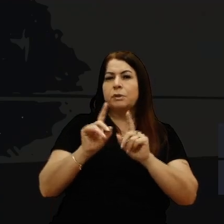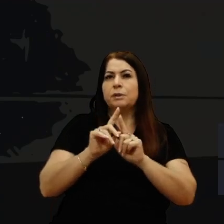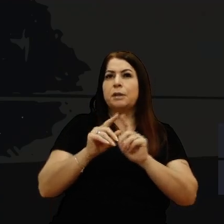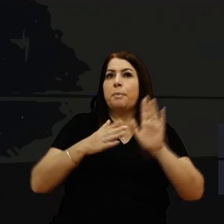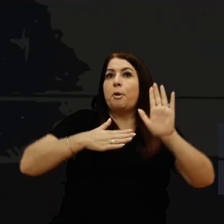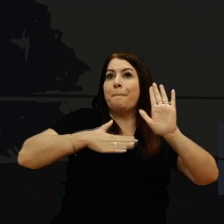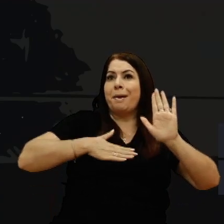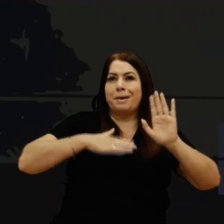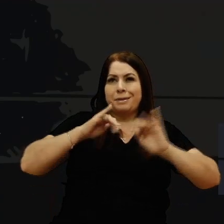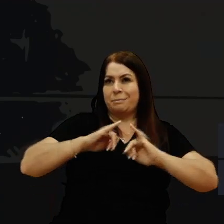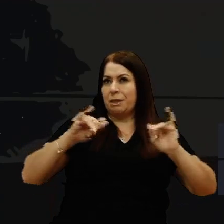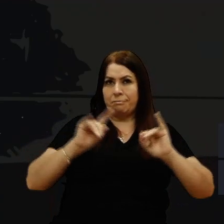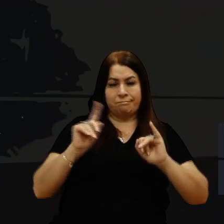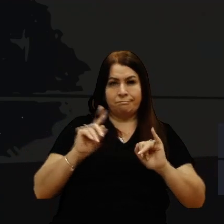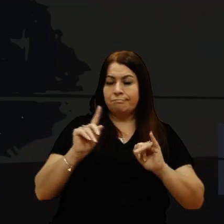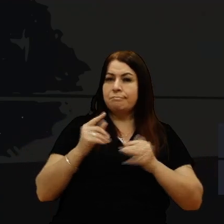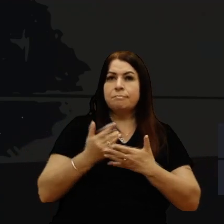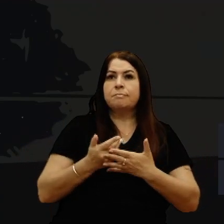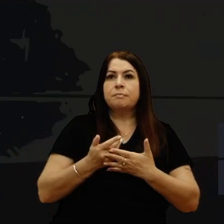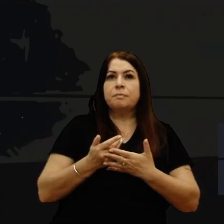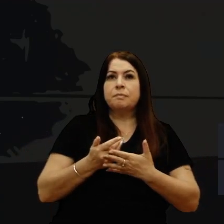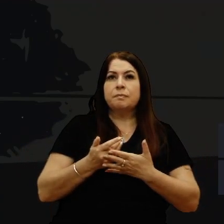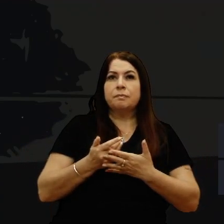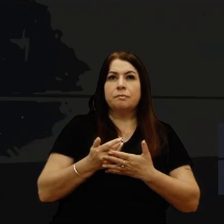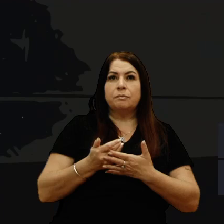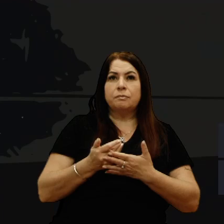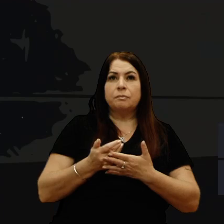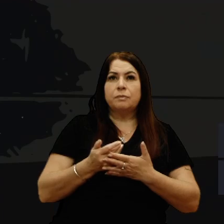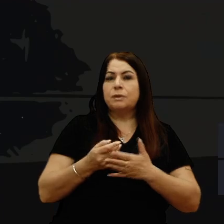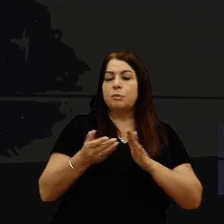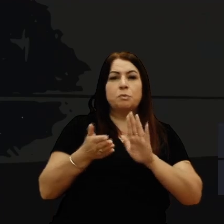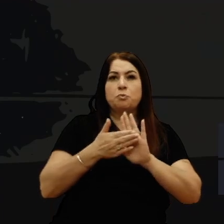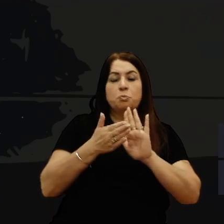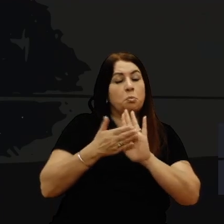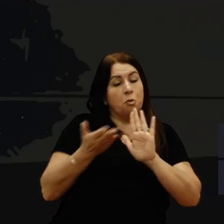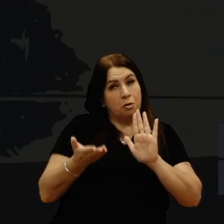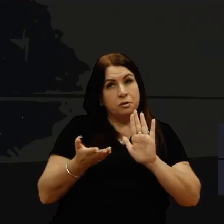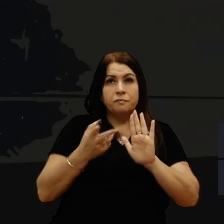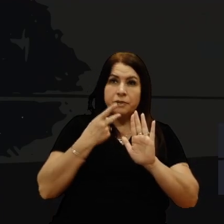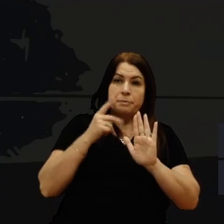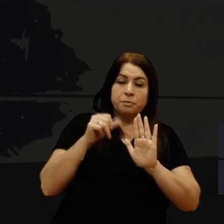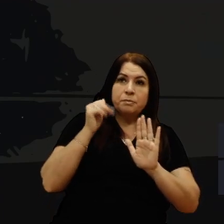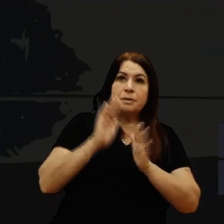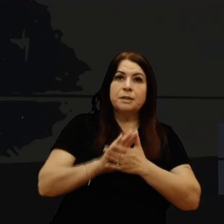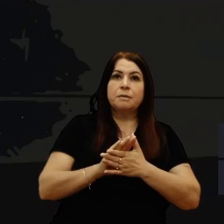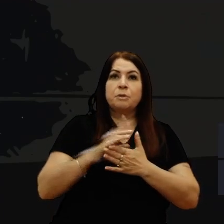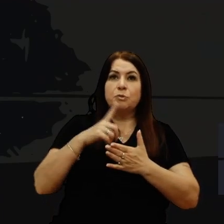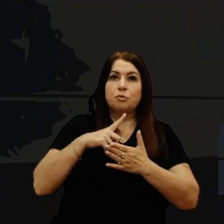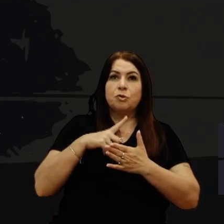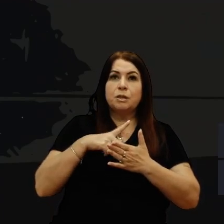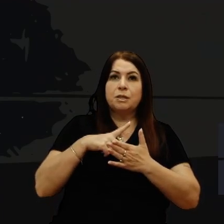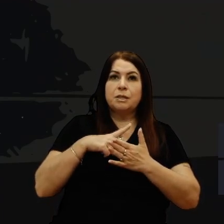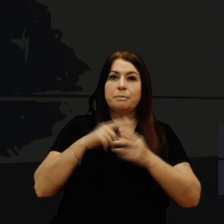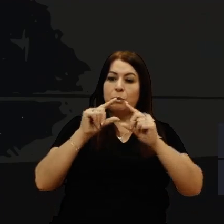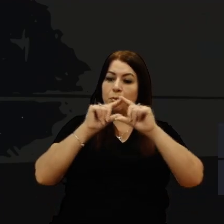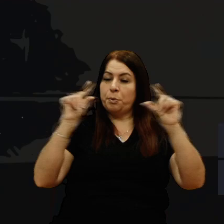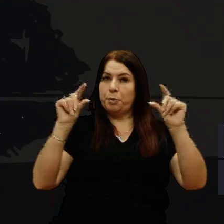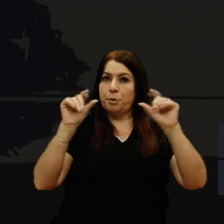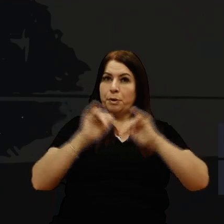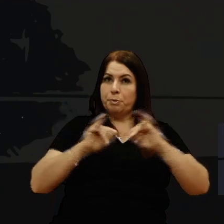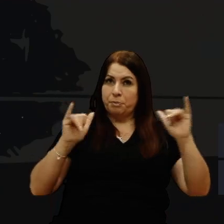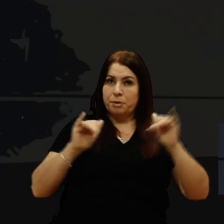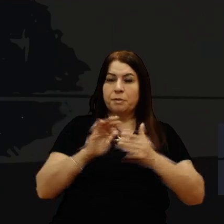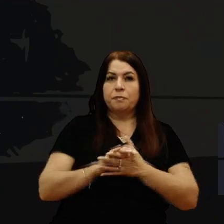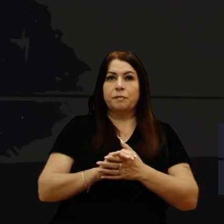promessas de campanha, muitas propostas, vamos assim dizer, mas eu tinha esse meu slogan de campanha e,